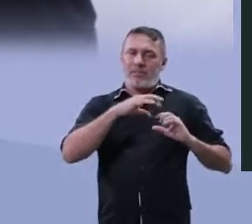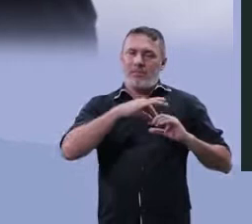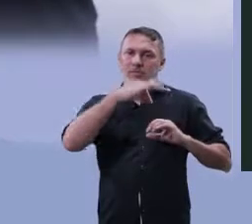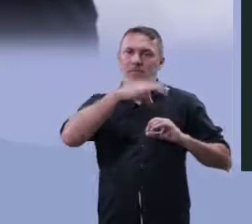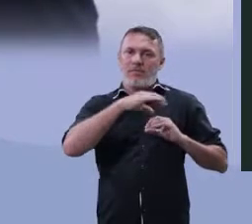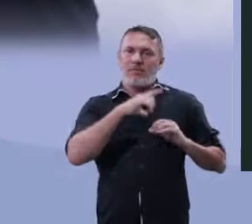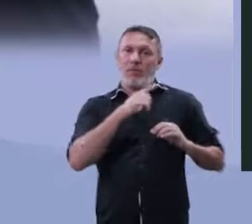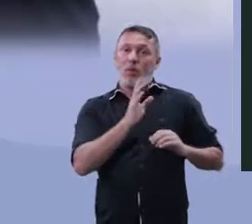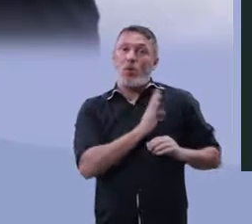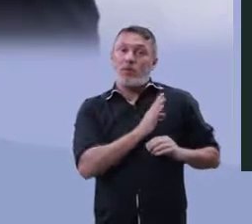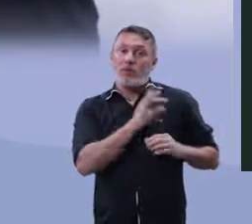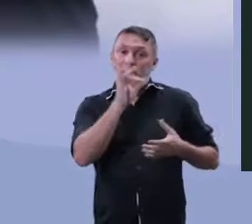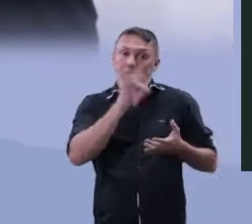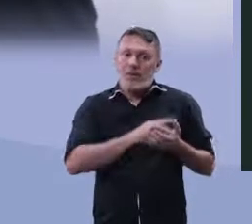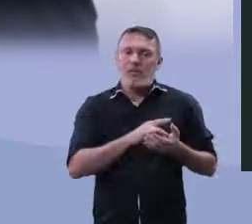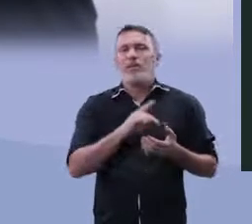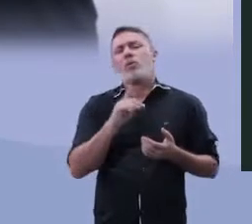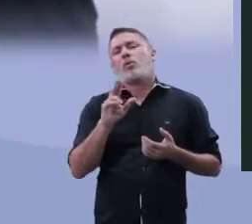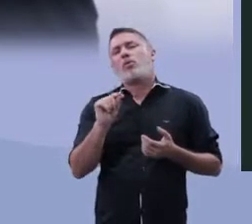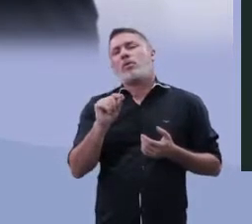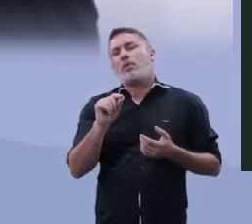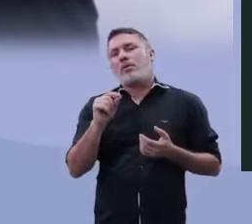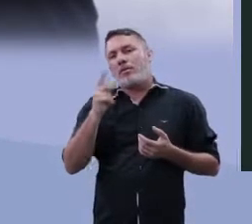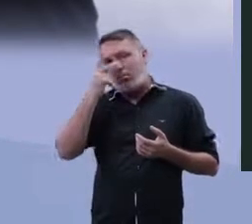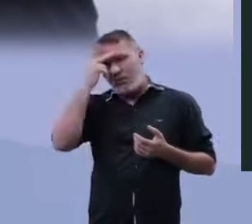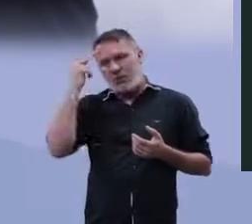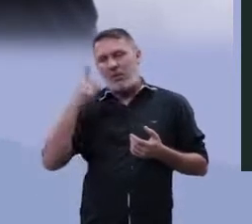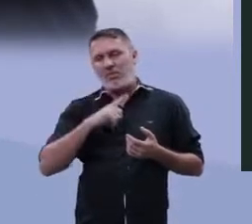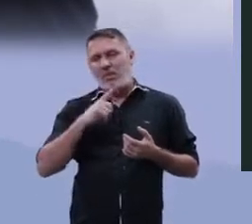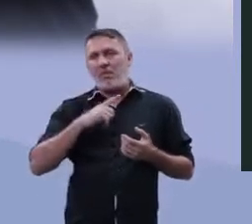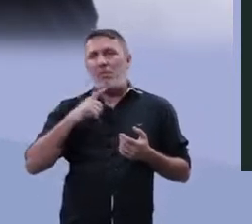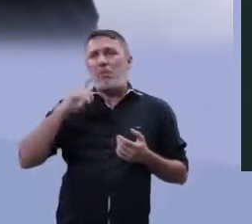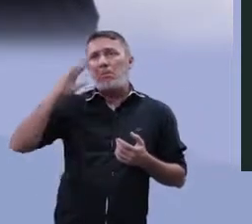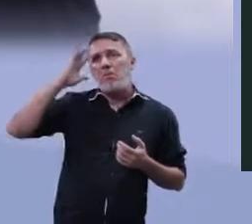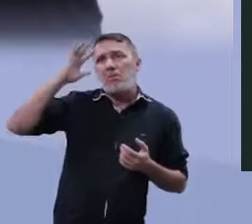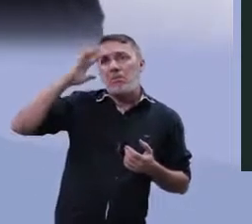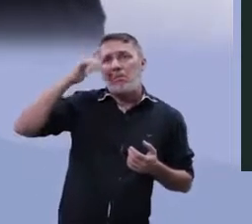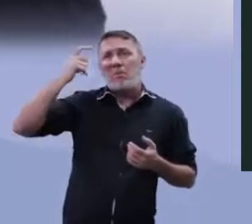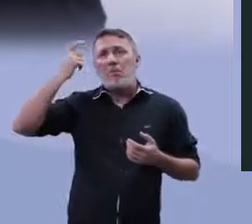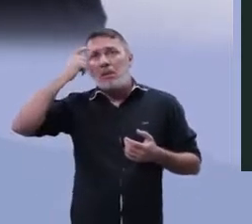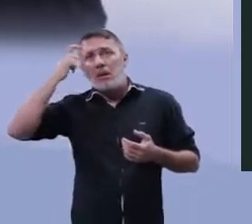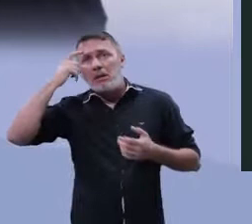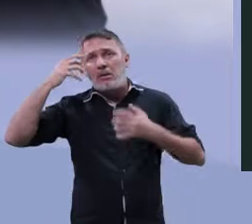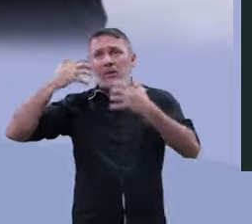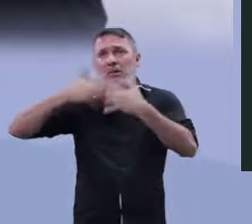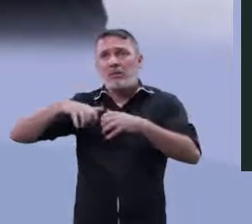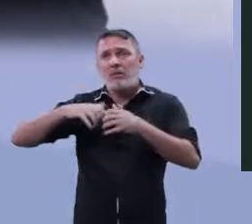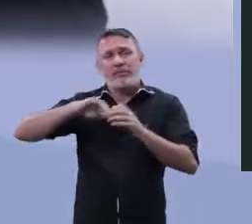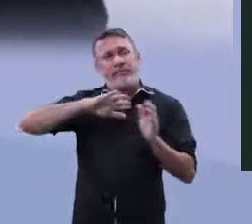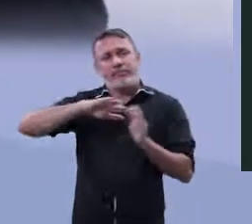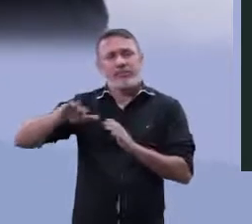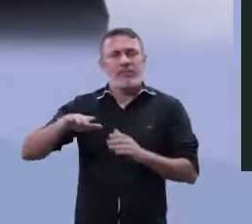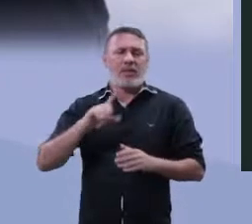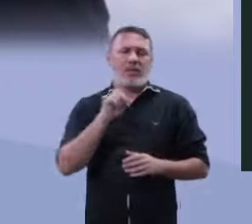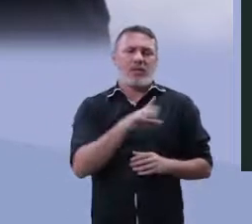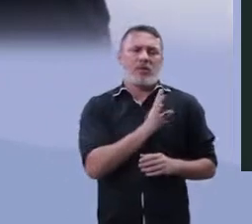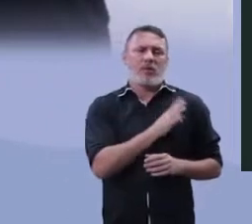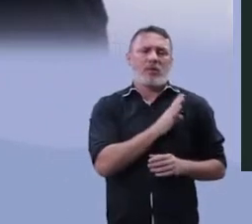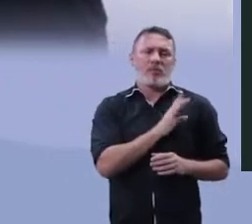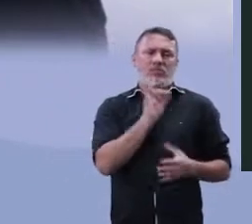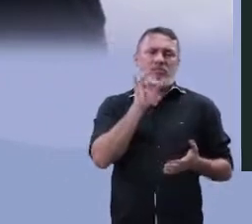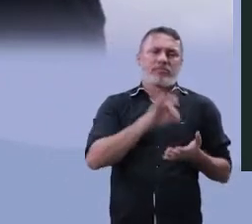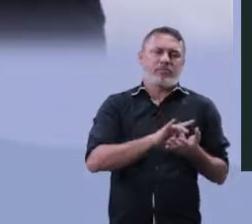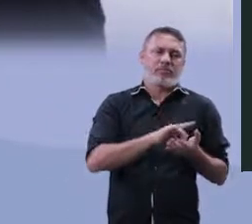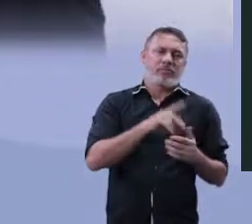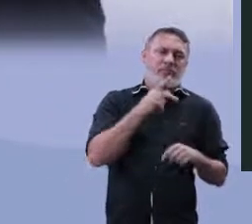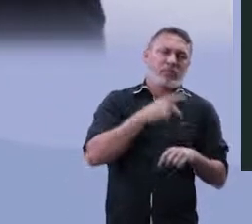né? Então, o indivíduo que abandona perspectivas puramente racionais e aceita as relações